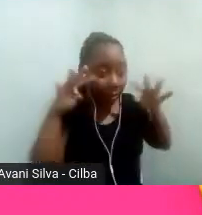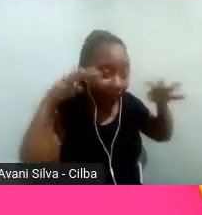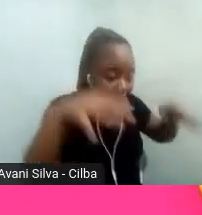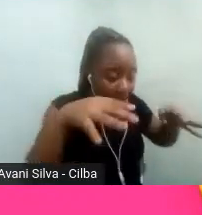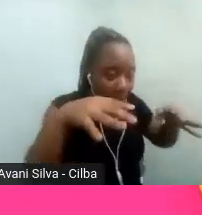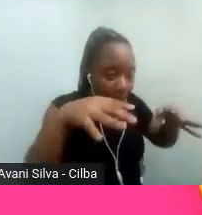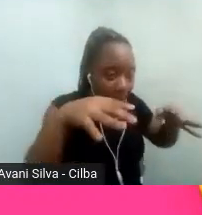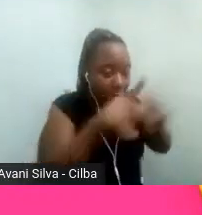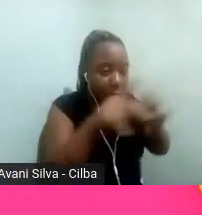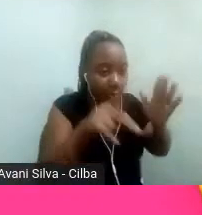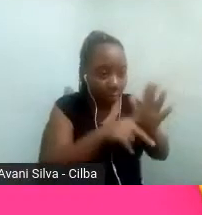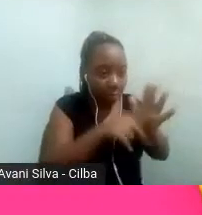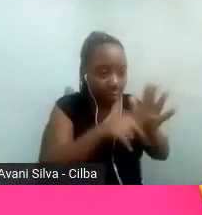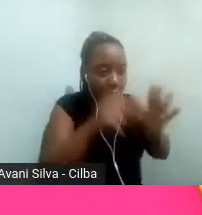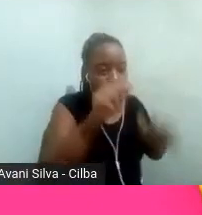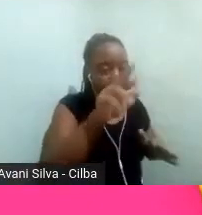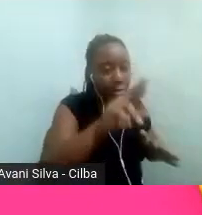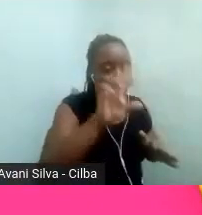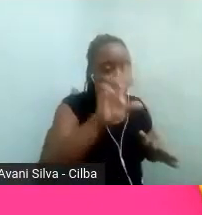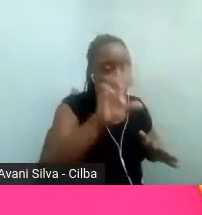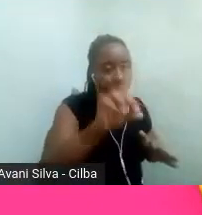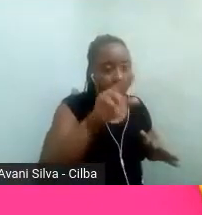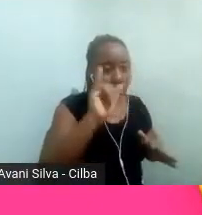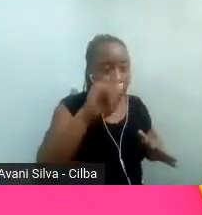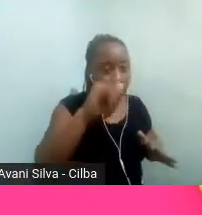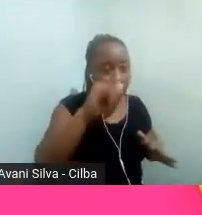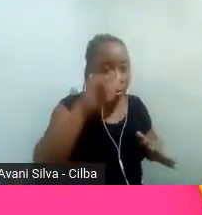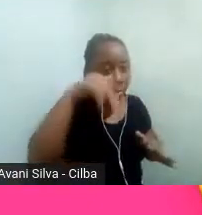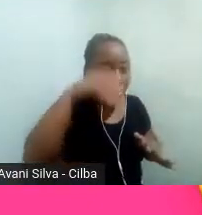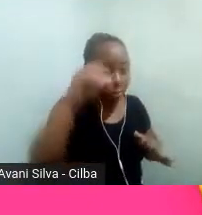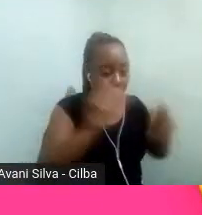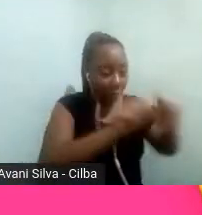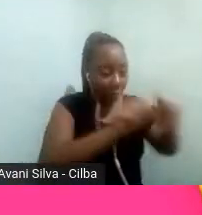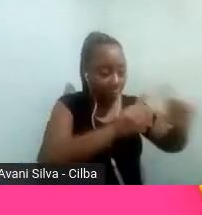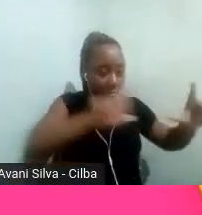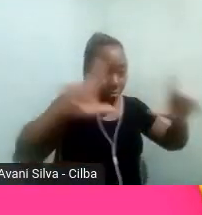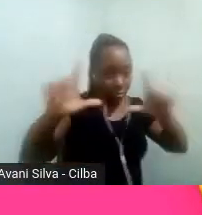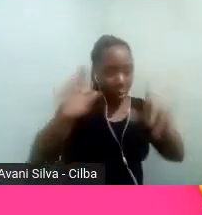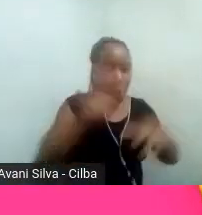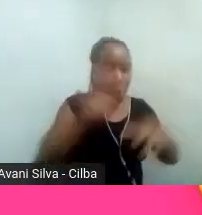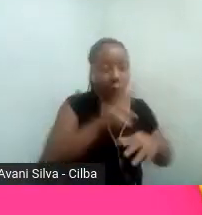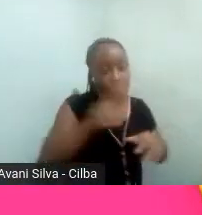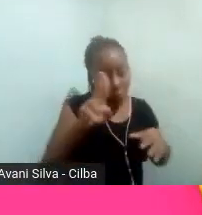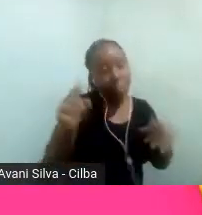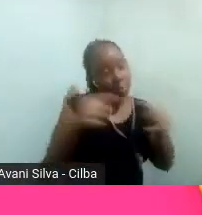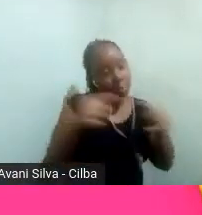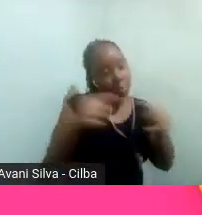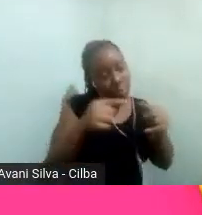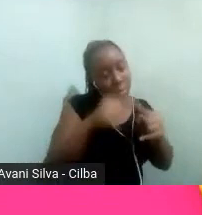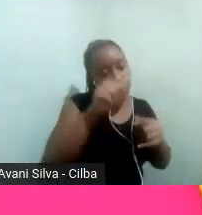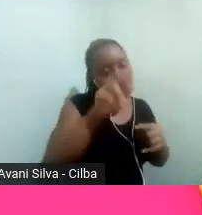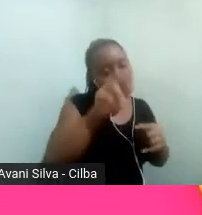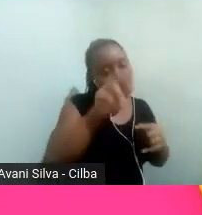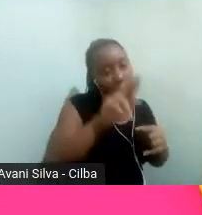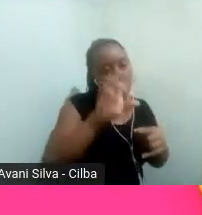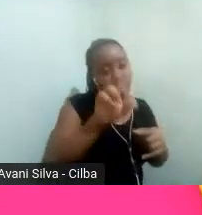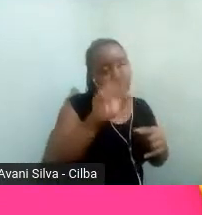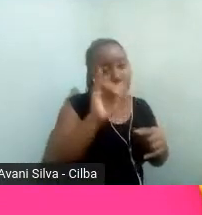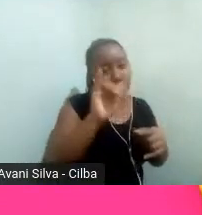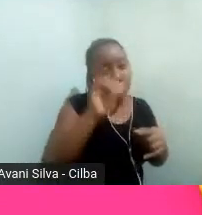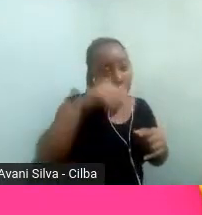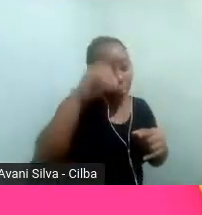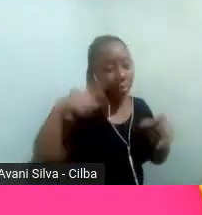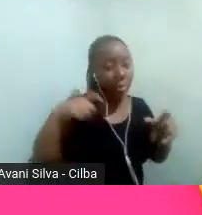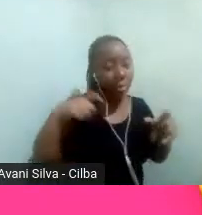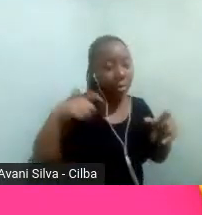chamado Arduino, que é essa tela aqui, ela chama Arduino também, tá? Ele tem uma barra verde.